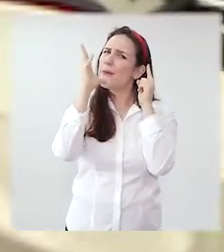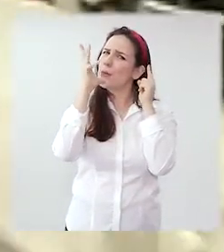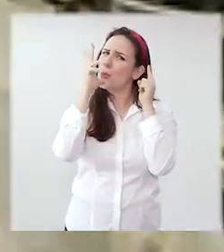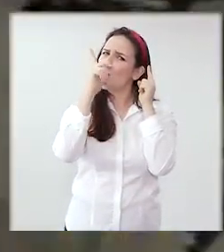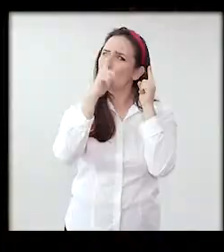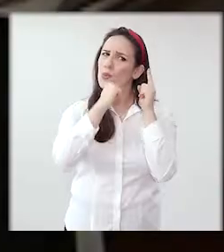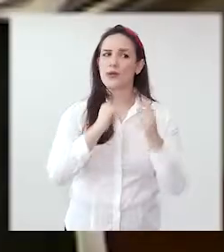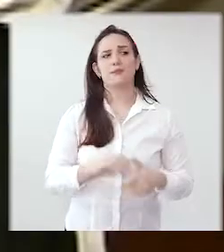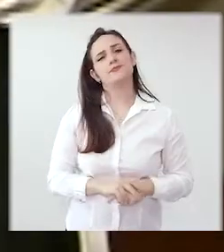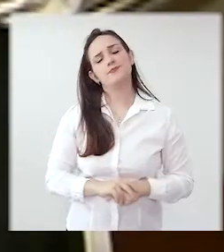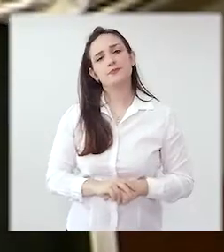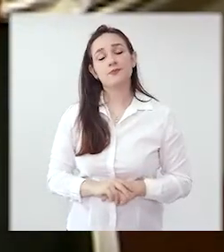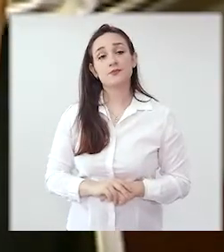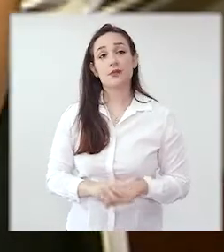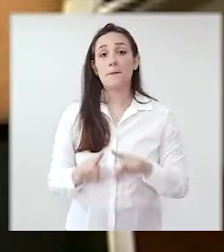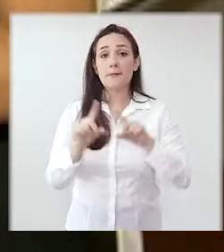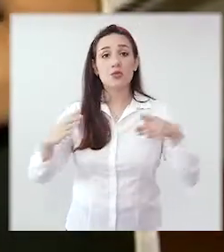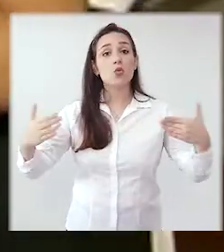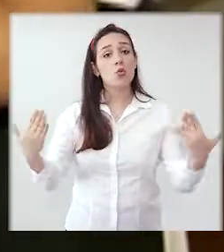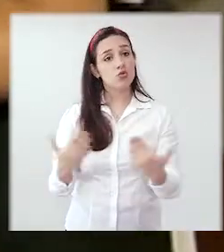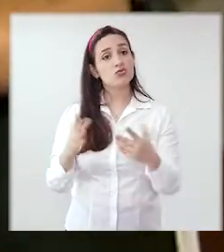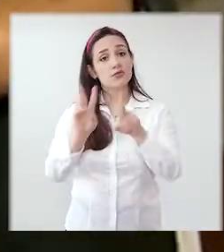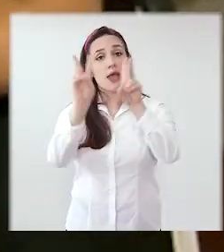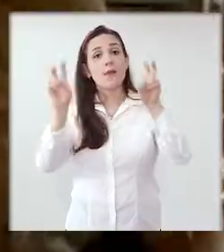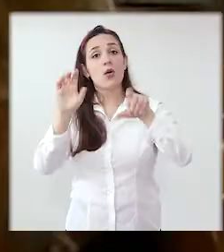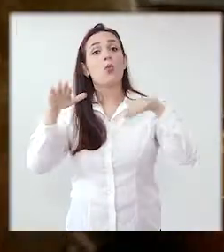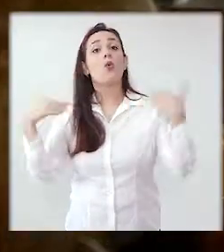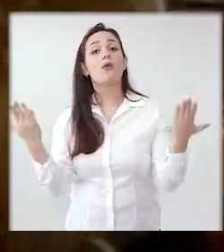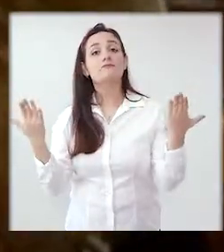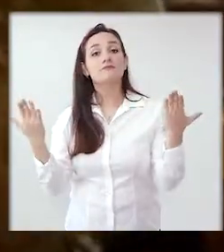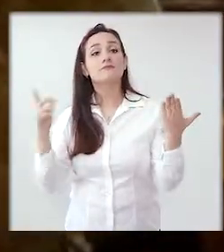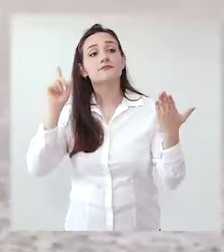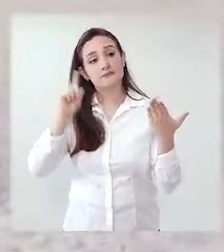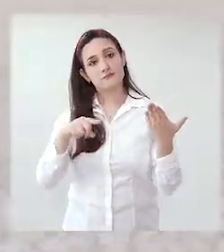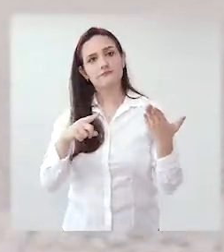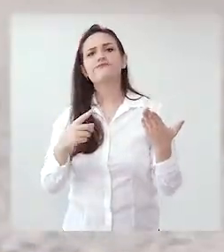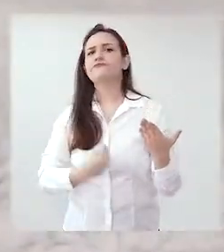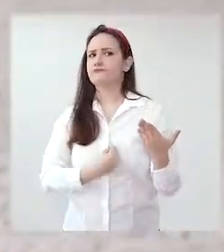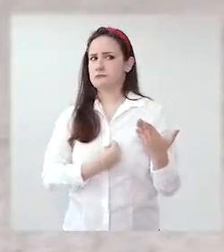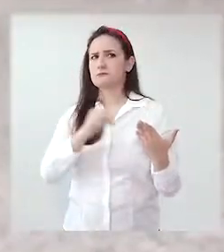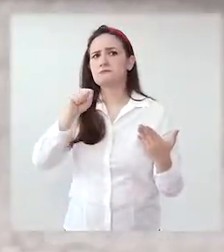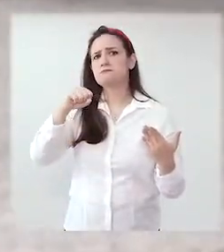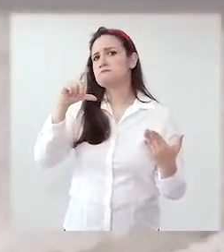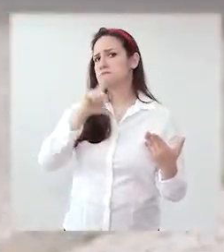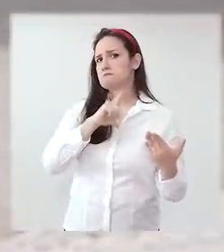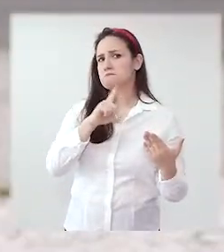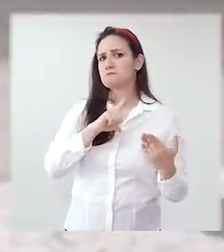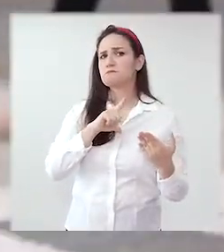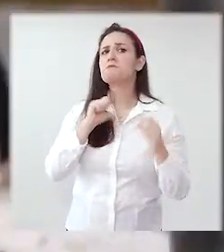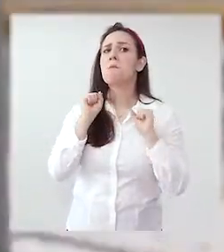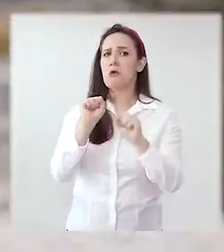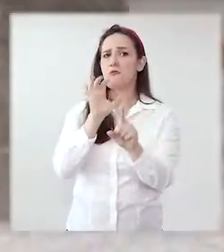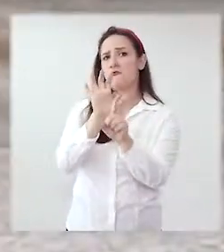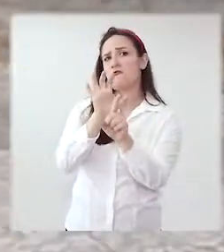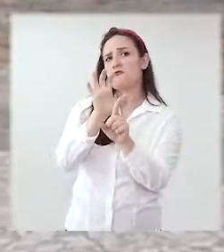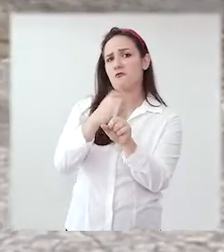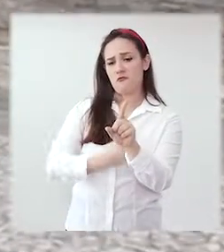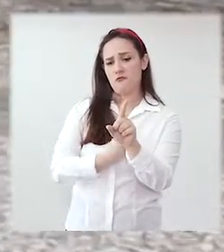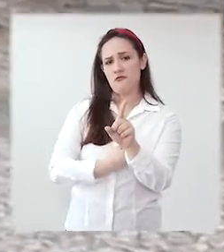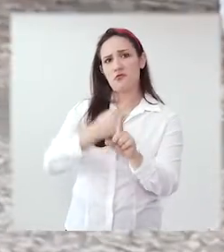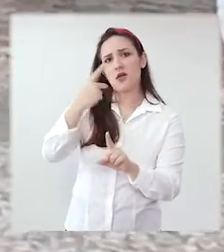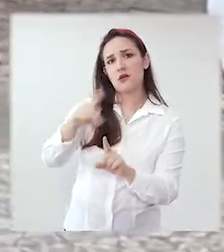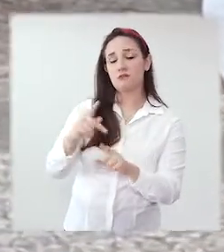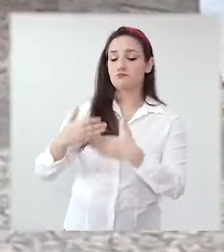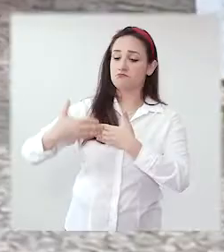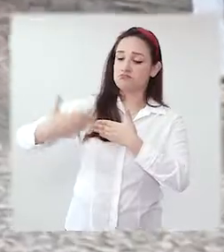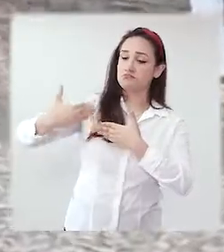futuro. Mas o assunto agora está mais presente do que nunca e pode ter impactos na sua